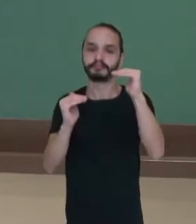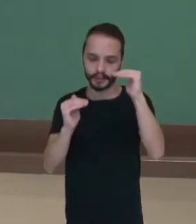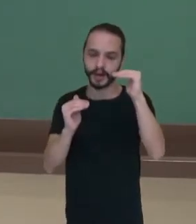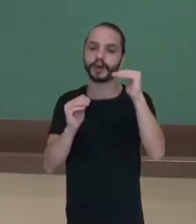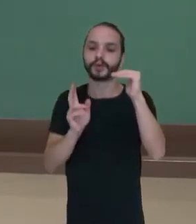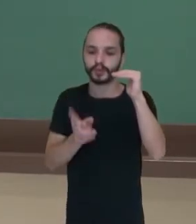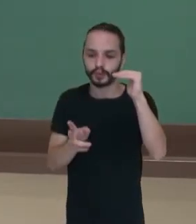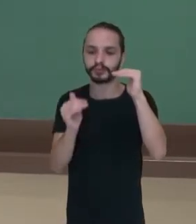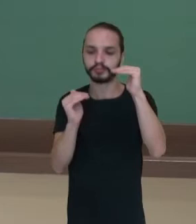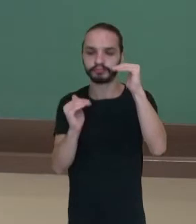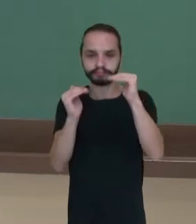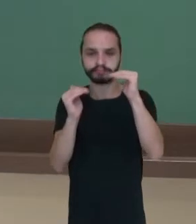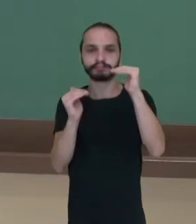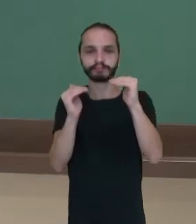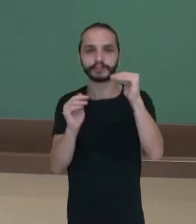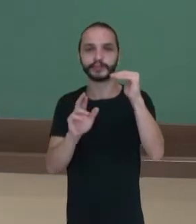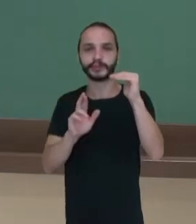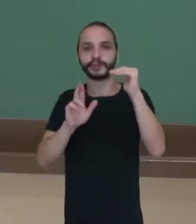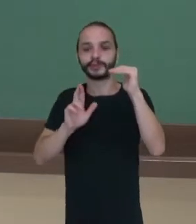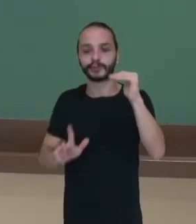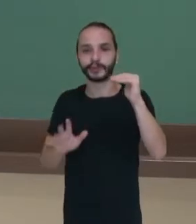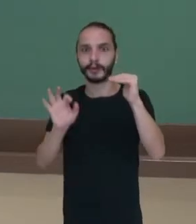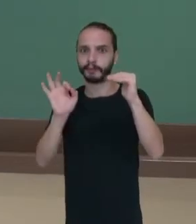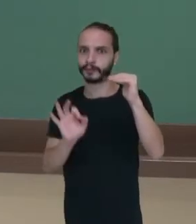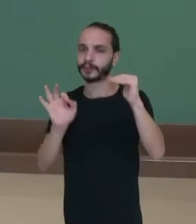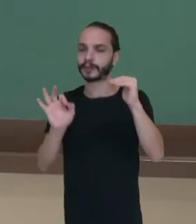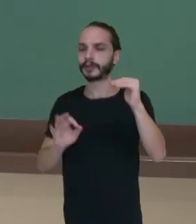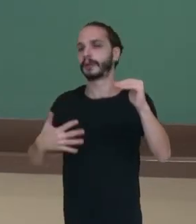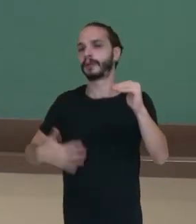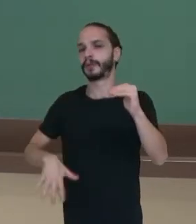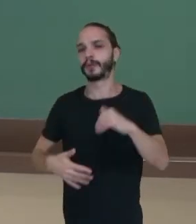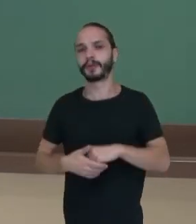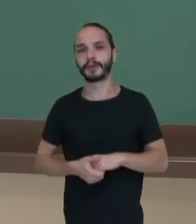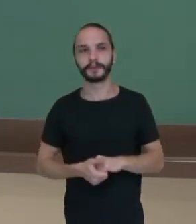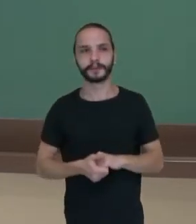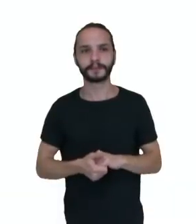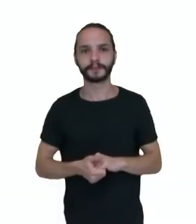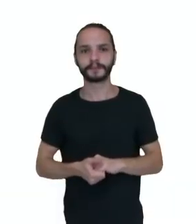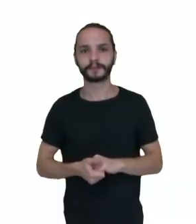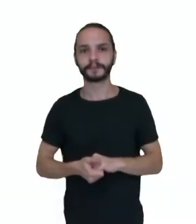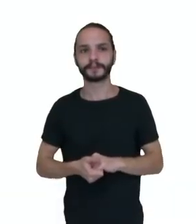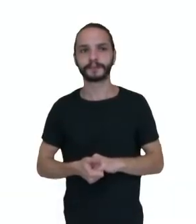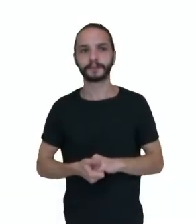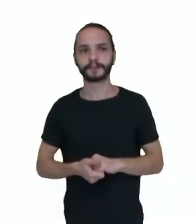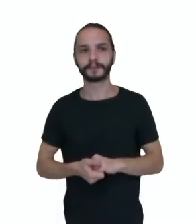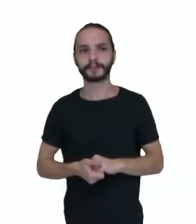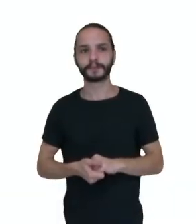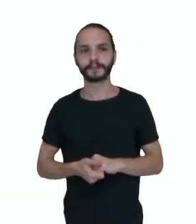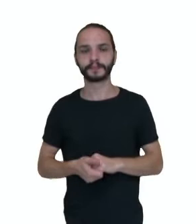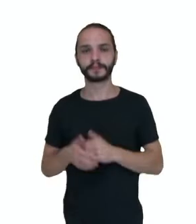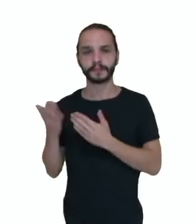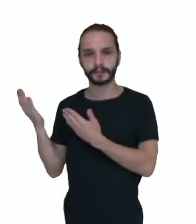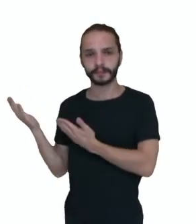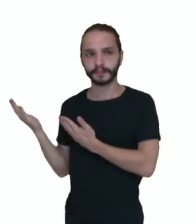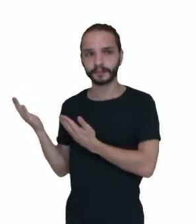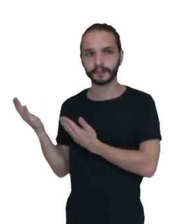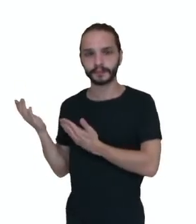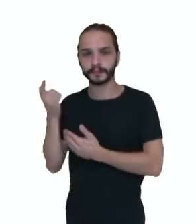elas existem e são em porcentagens bem significativas, né? Aqui nós vamos ter essa